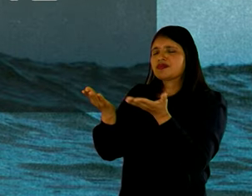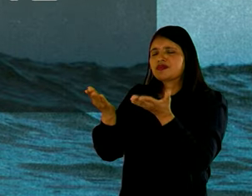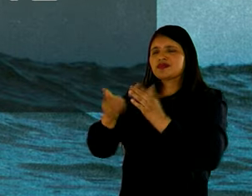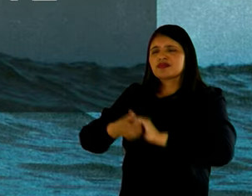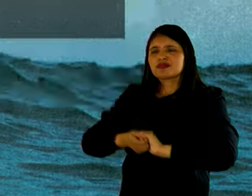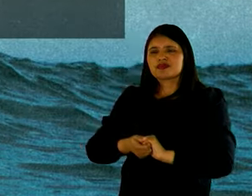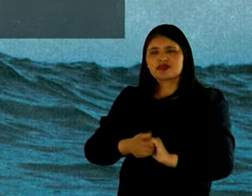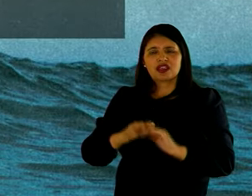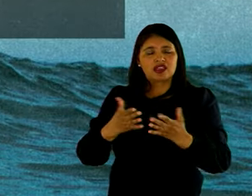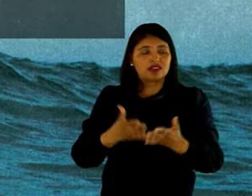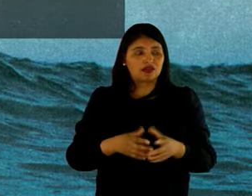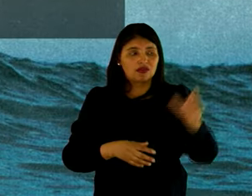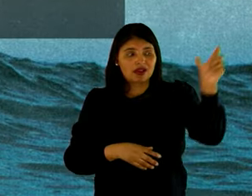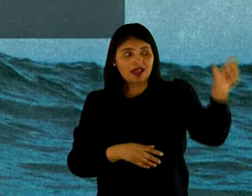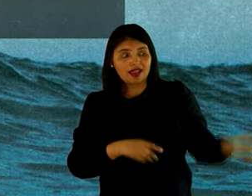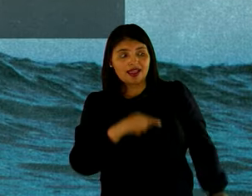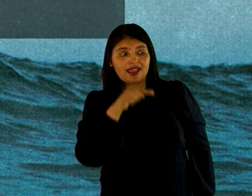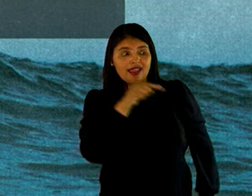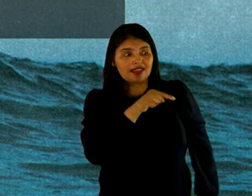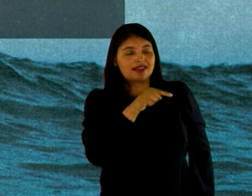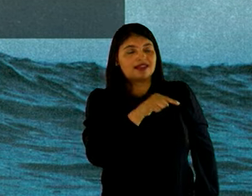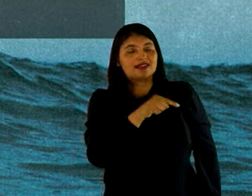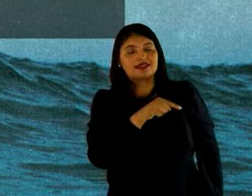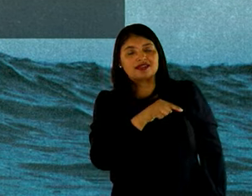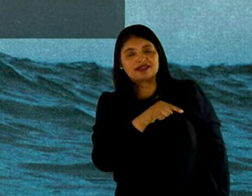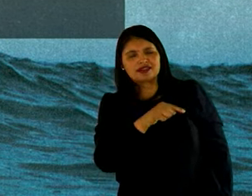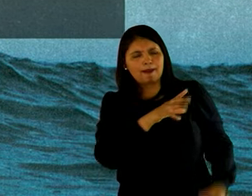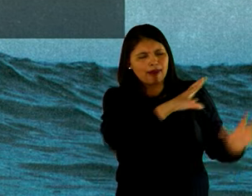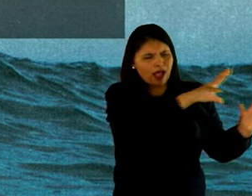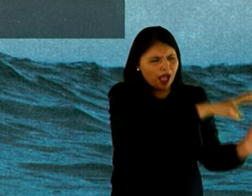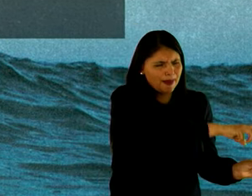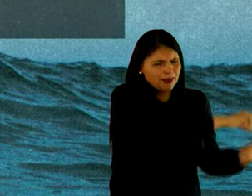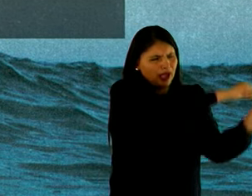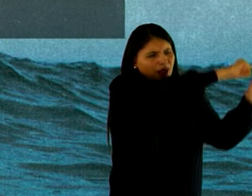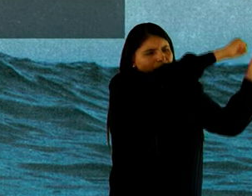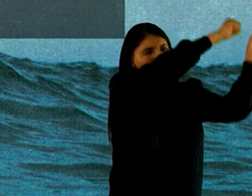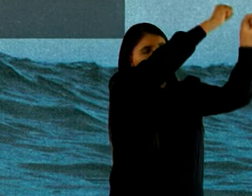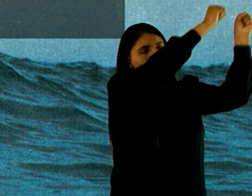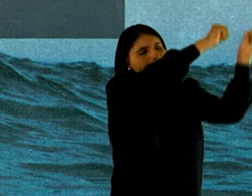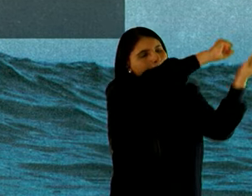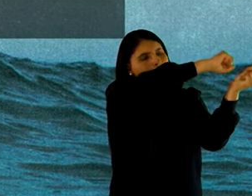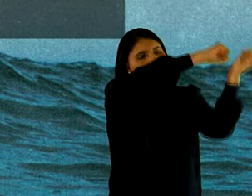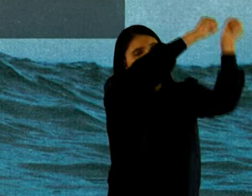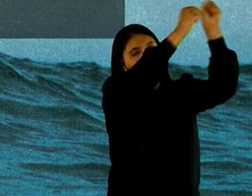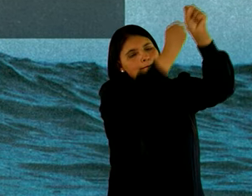E levantaram a Jonas e o lançaram no mar.